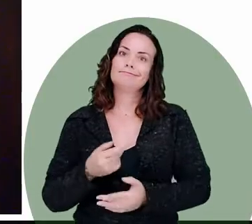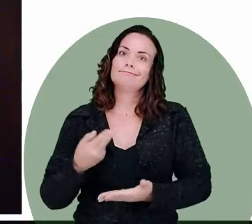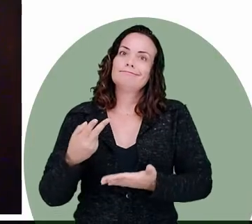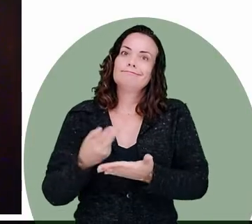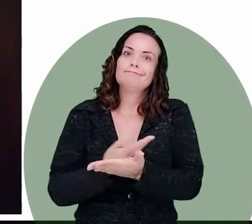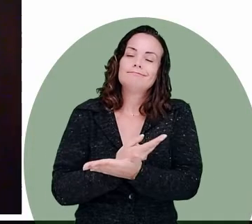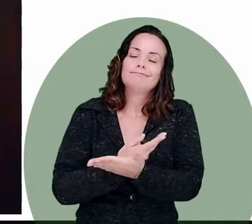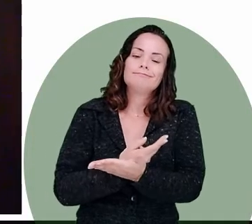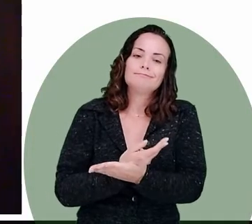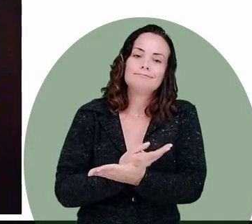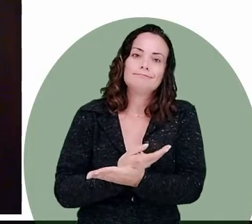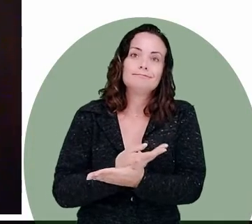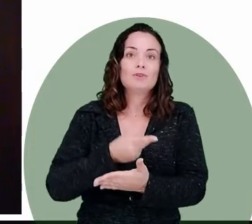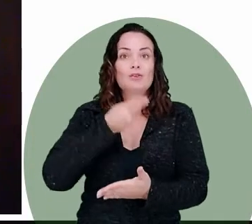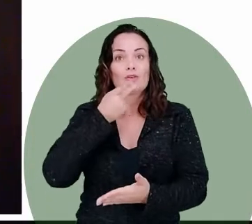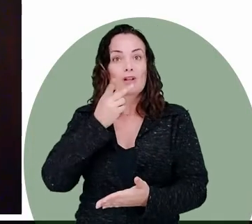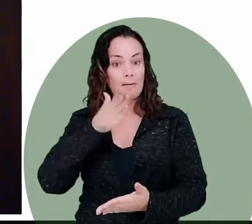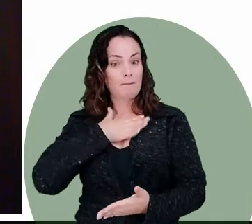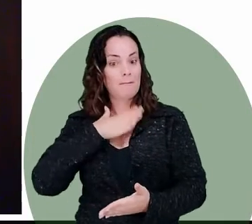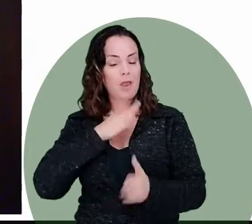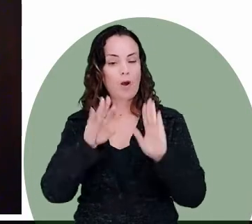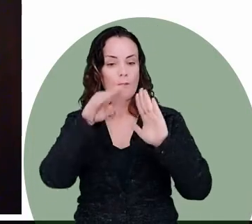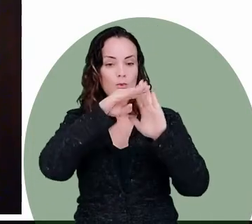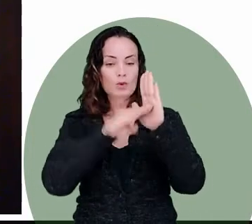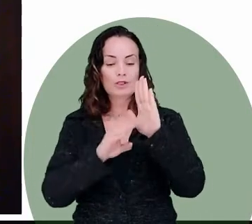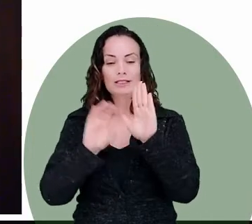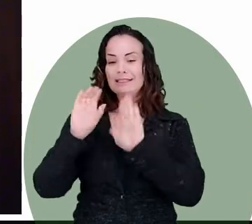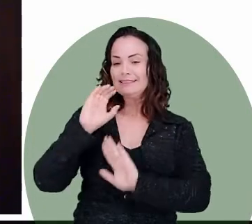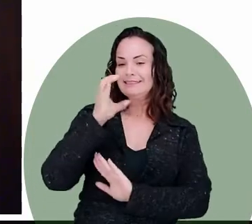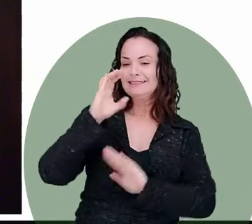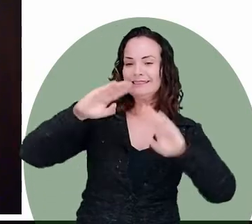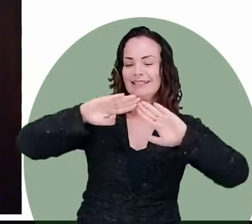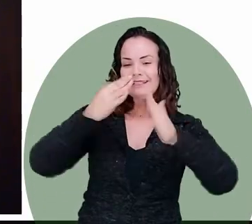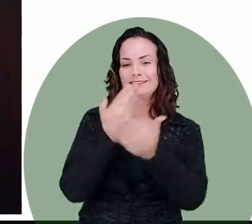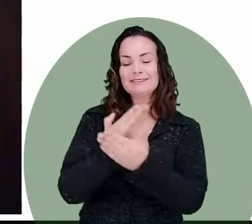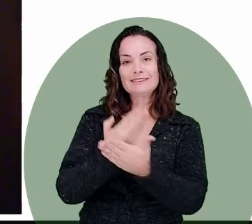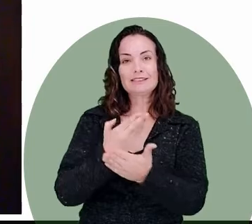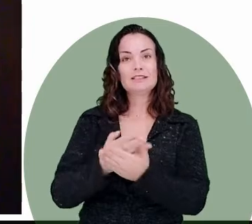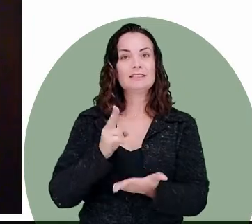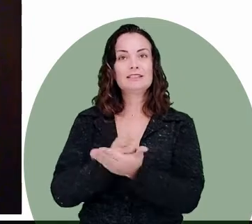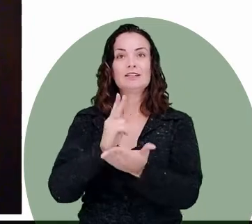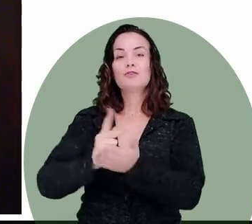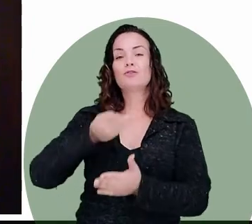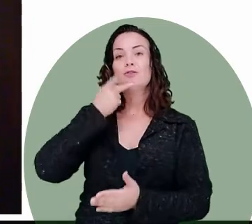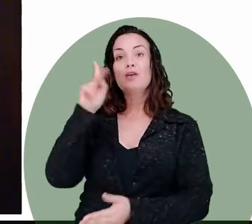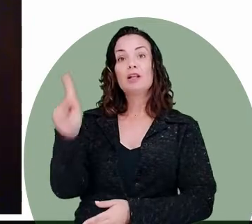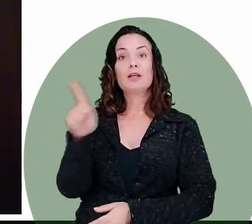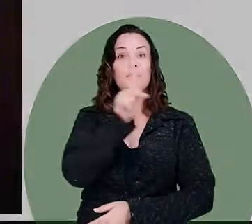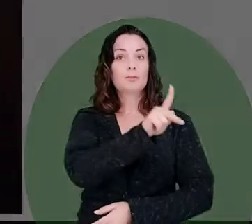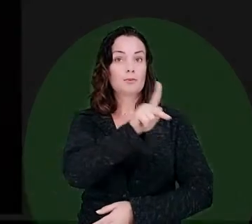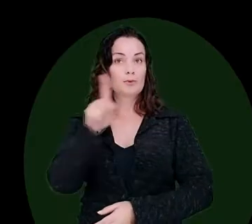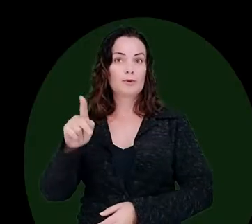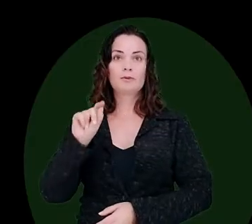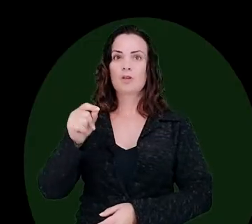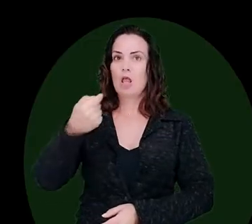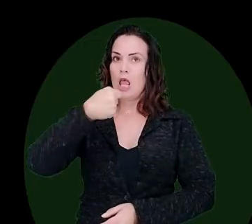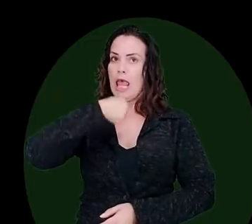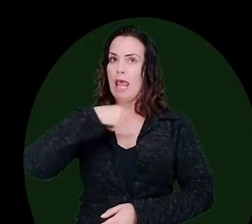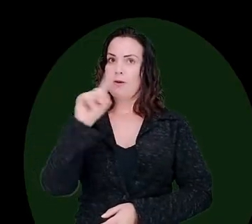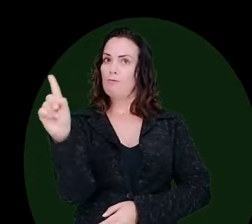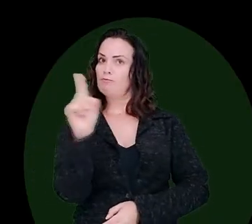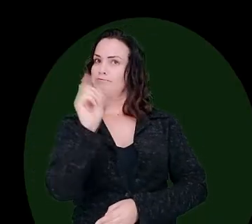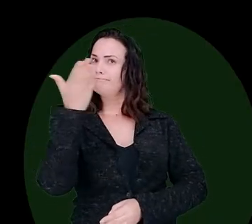O que eu posso dizer do meu projeto Ciência na Escola, que eu sempre falei para os alunos, para os professores, foi o seguinte, eu não